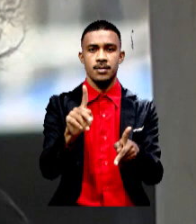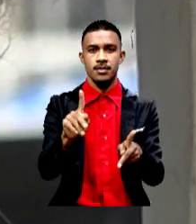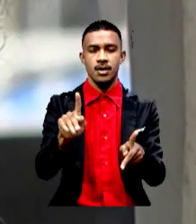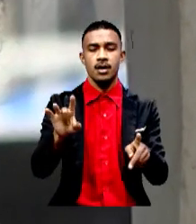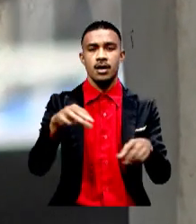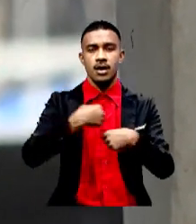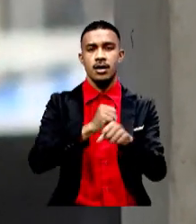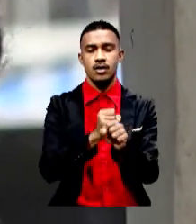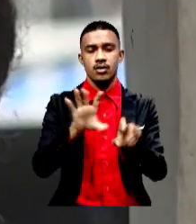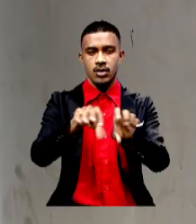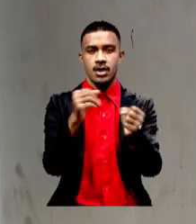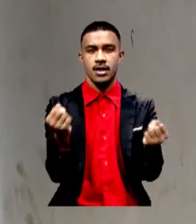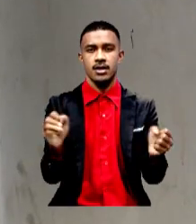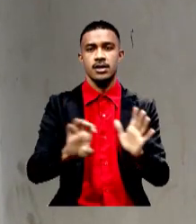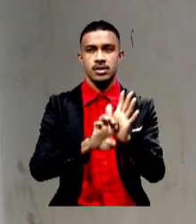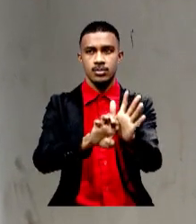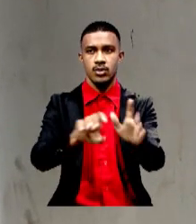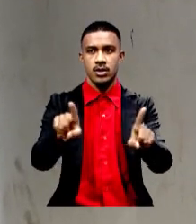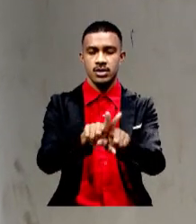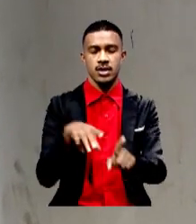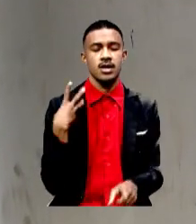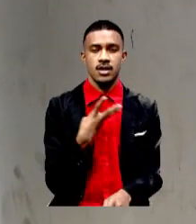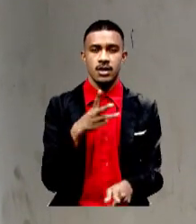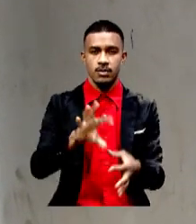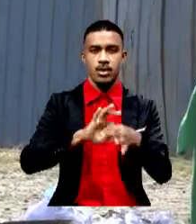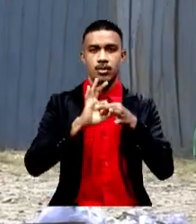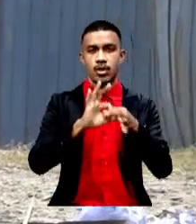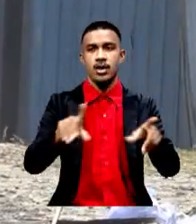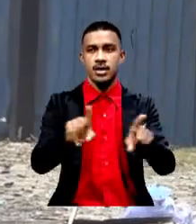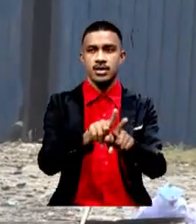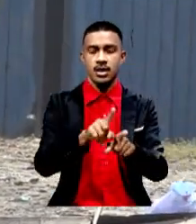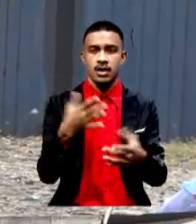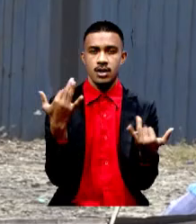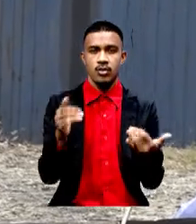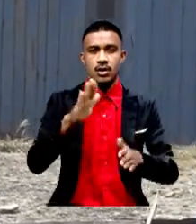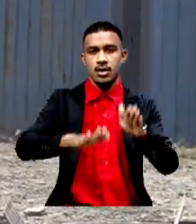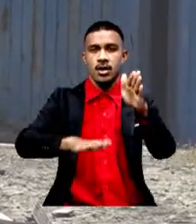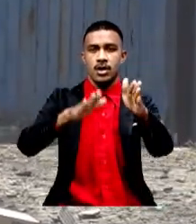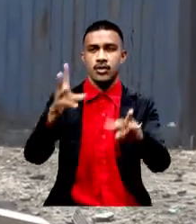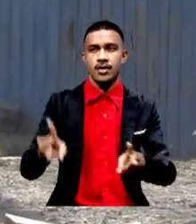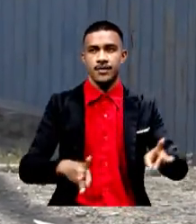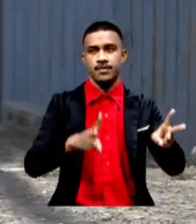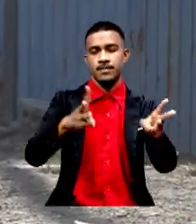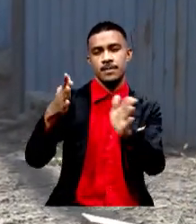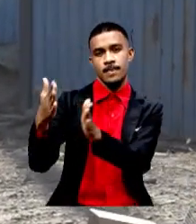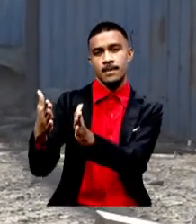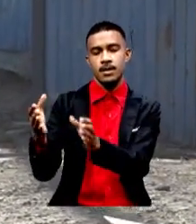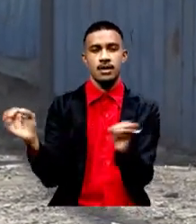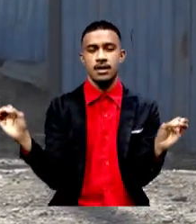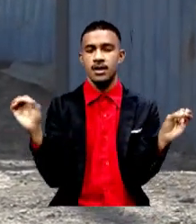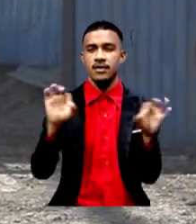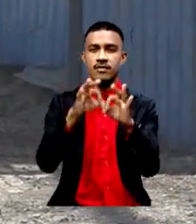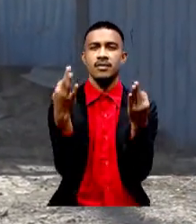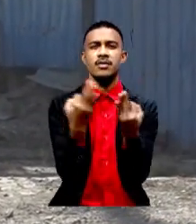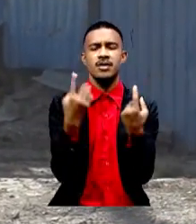estragos ou por exemplo tinha cliente balum né mesmo que agora era o plau ia dar a minha ensina né lá ia família vai atender